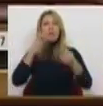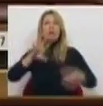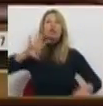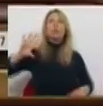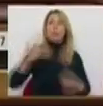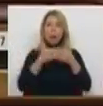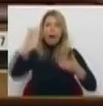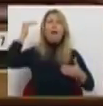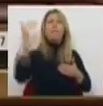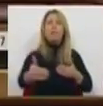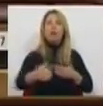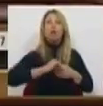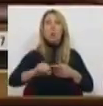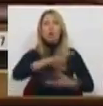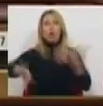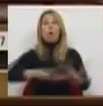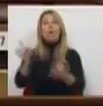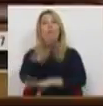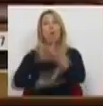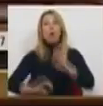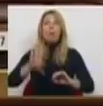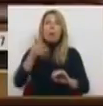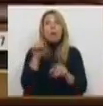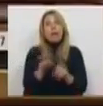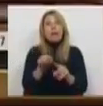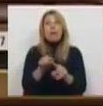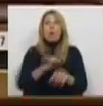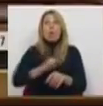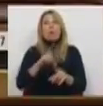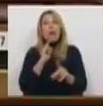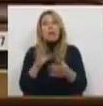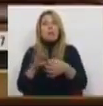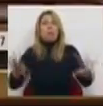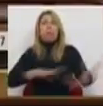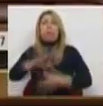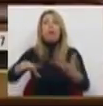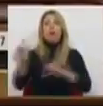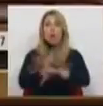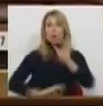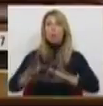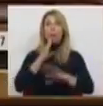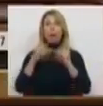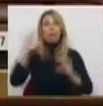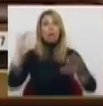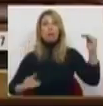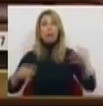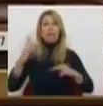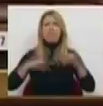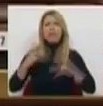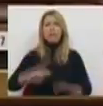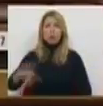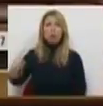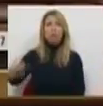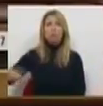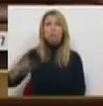a turbulência da Europa, contra esta desintegração europeia, contra a instabilidade financeira que nos bate à porta dia